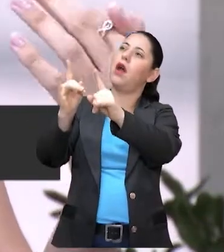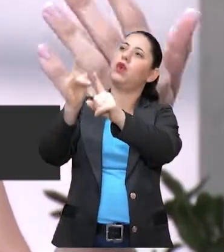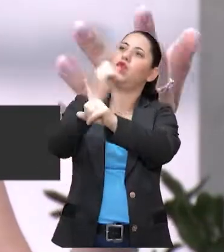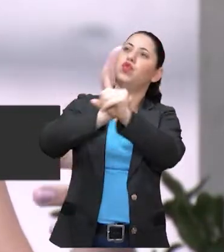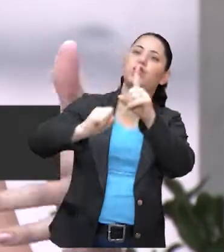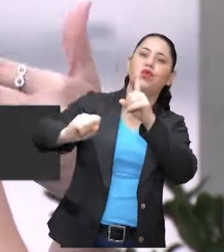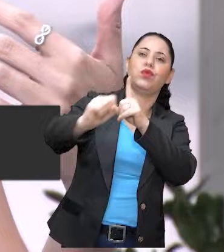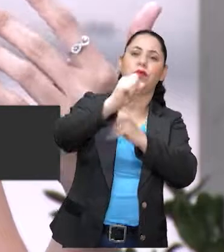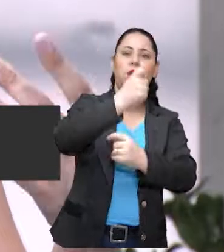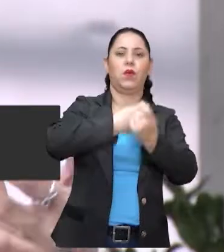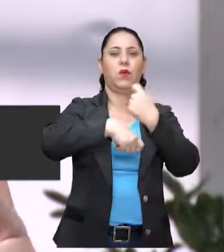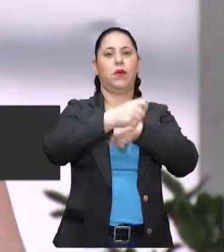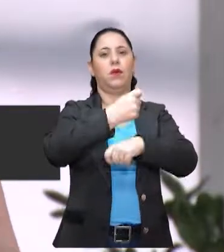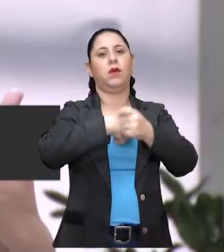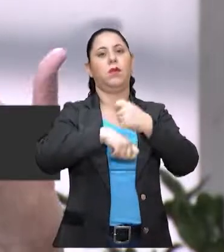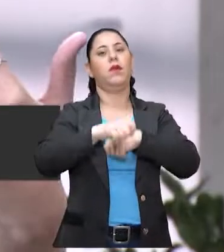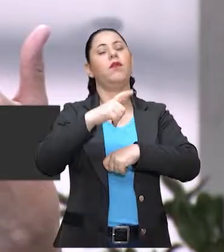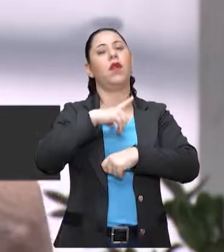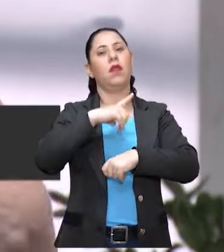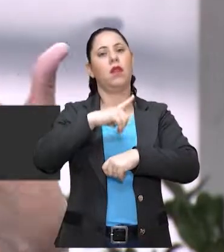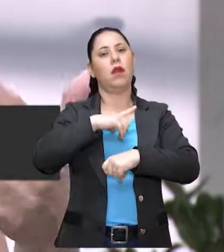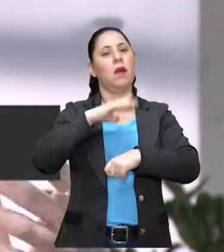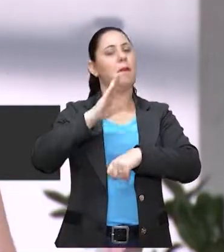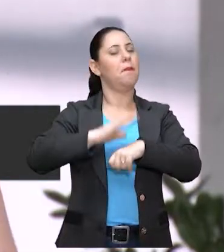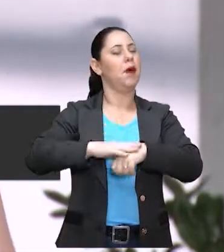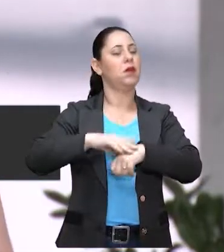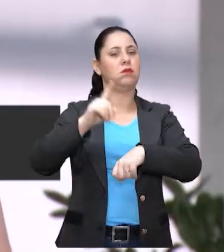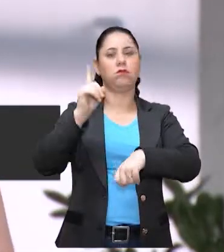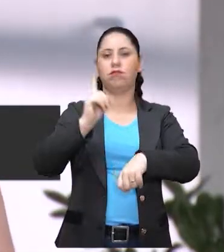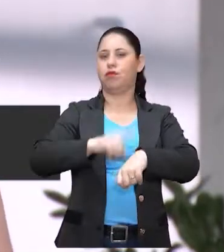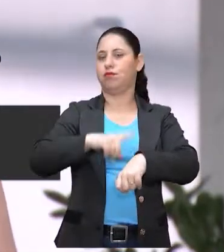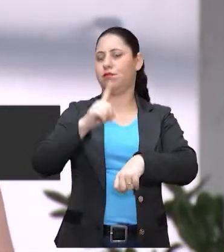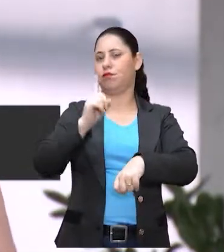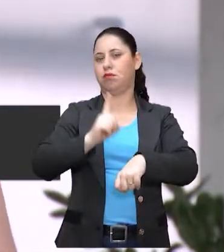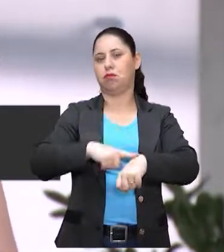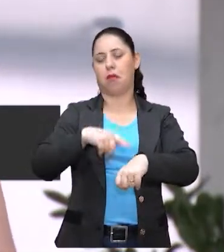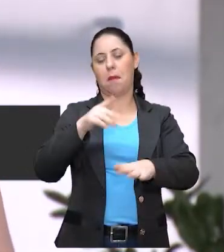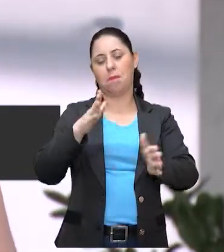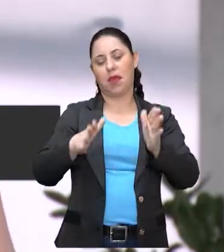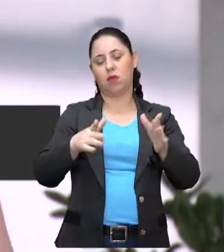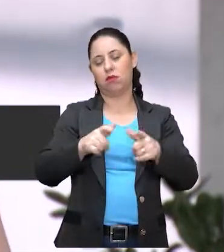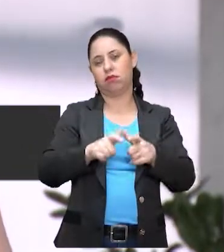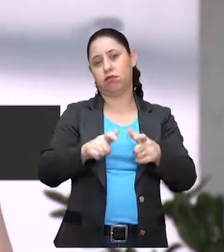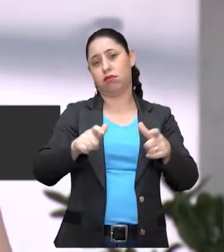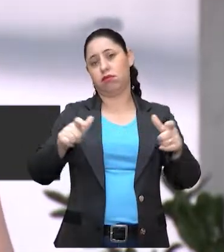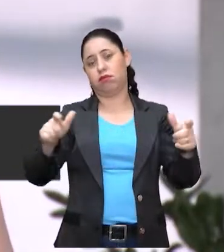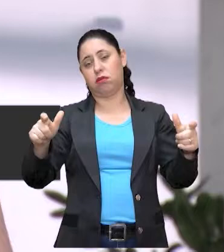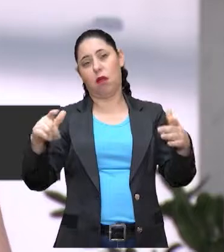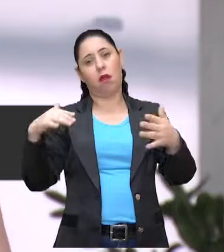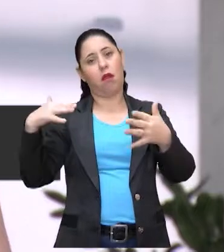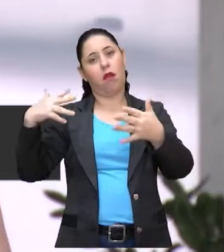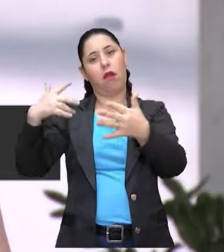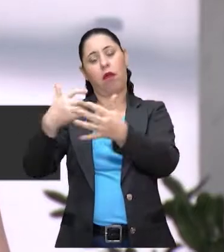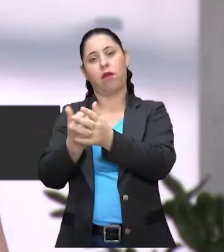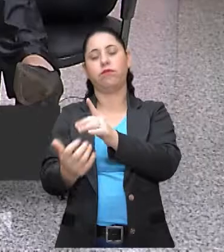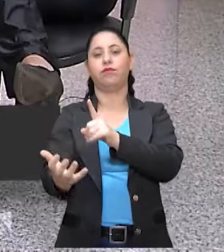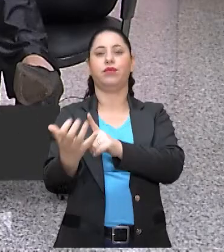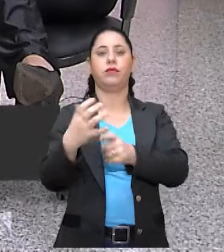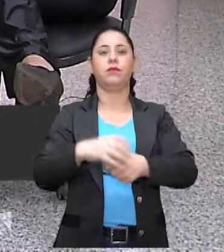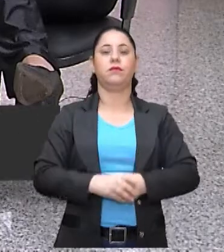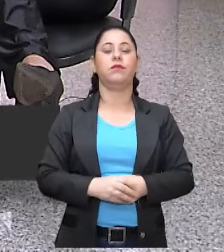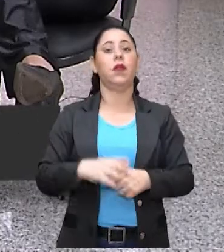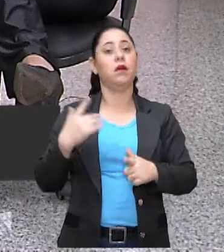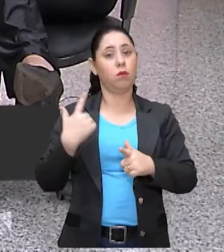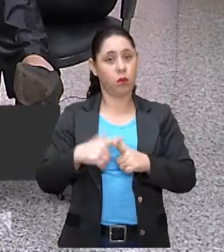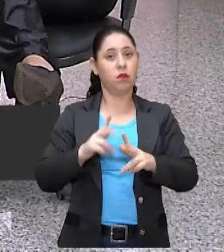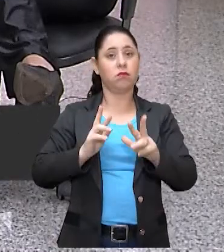em termos sociais, econômicos, isso vai custar e vai levar mais tempo, então isso vai continuar afetando a gente ao longo do tempo. Justamente porque